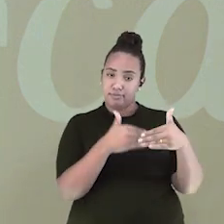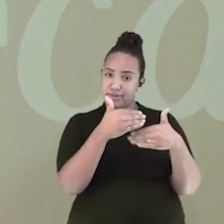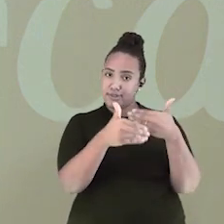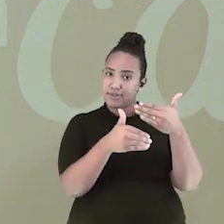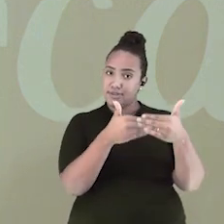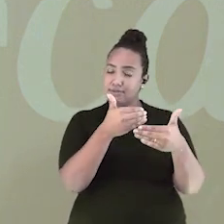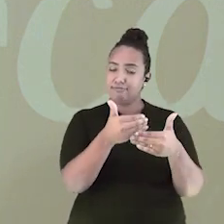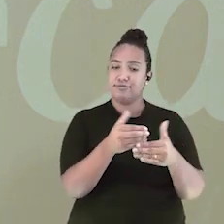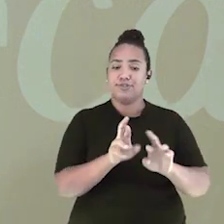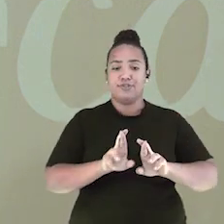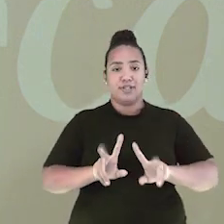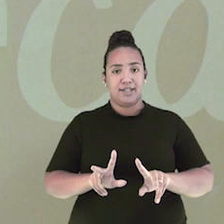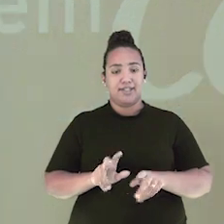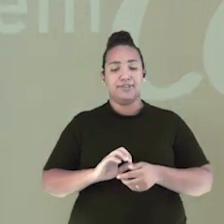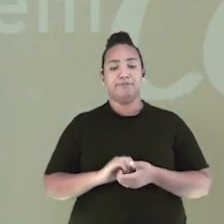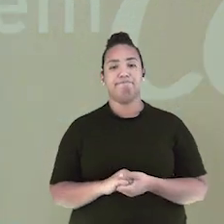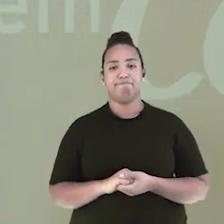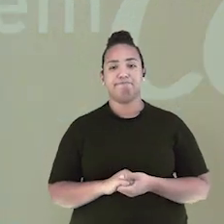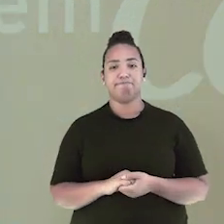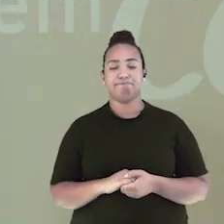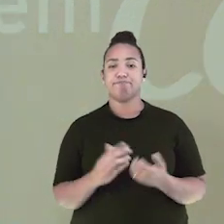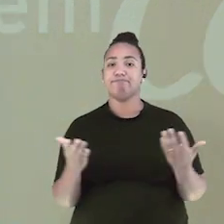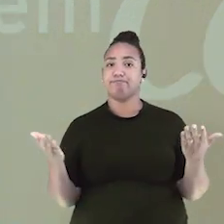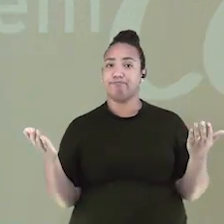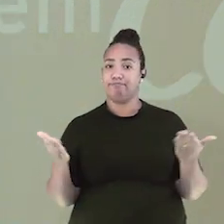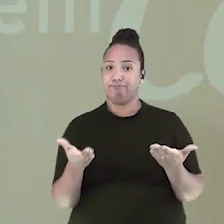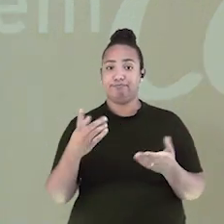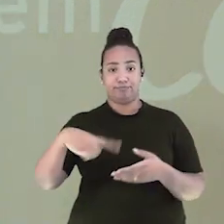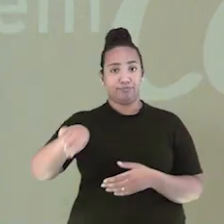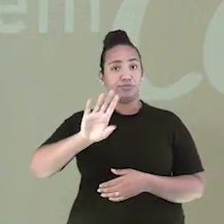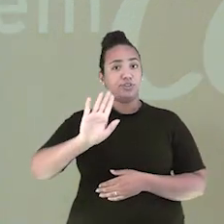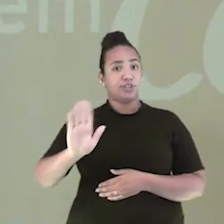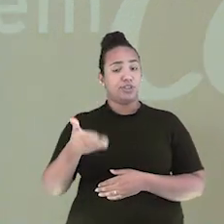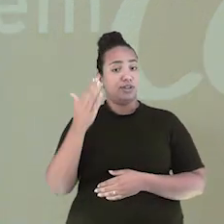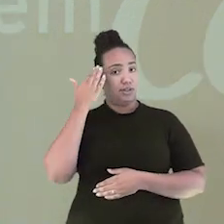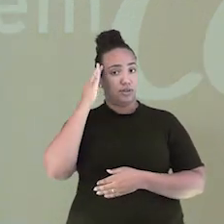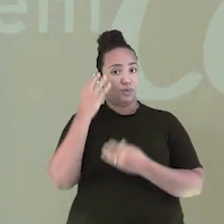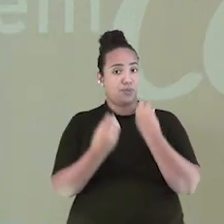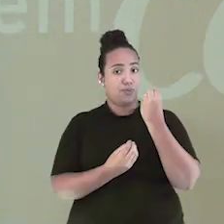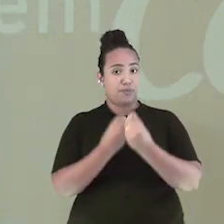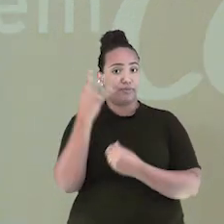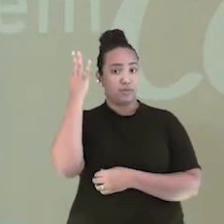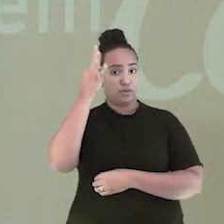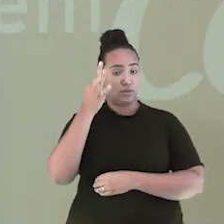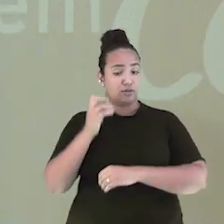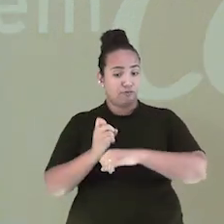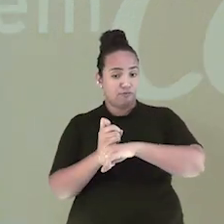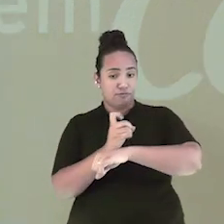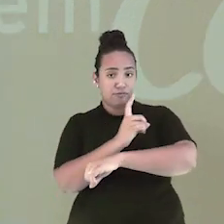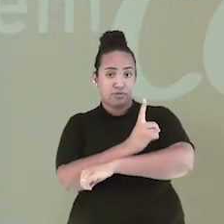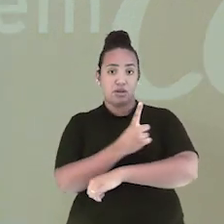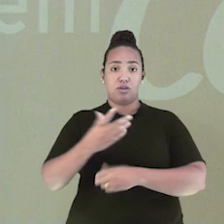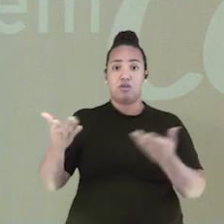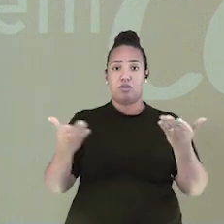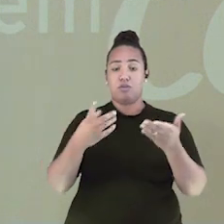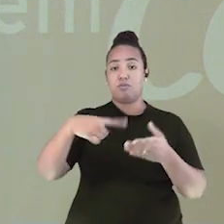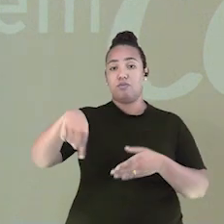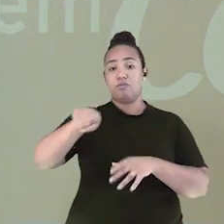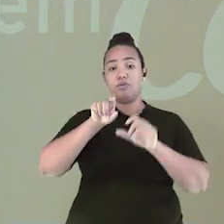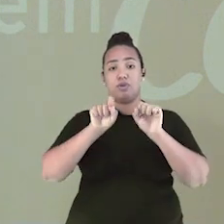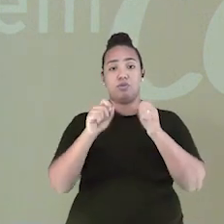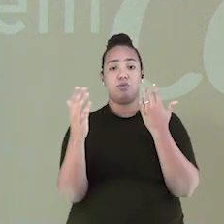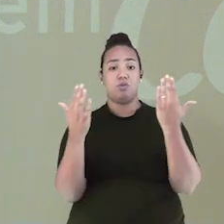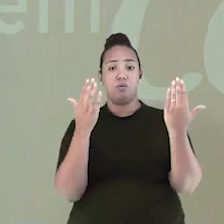de seleção natural. Agora que compreendemos o que foi a teoria da evolução de Charles Darwin, podemos comparar com a